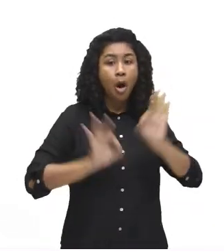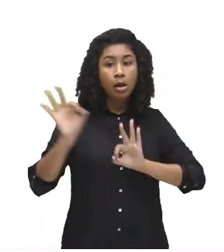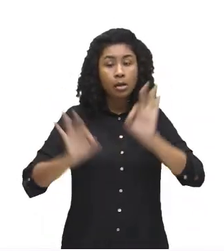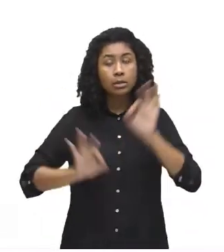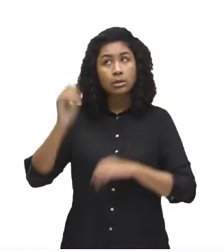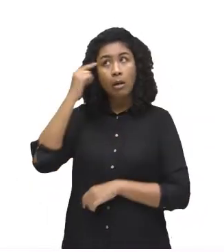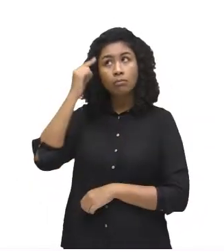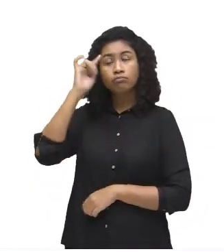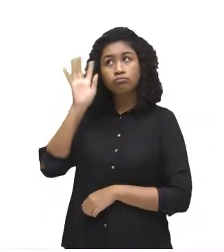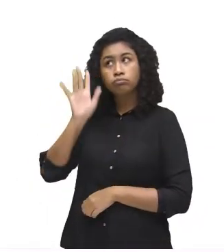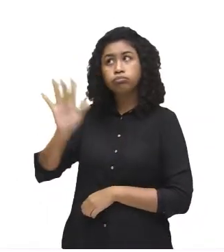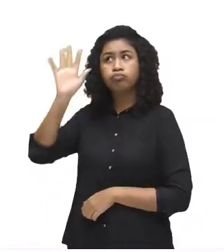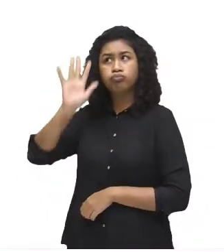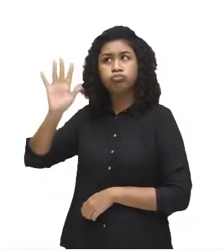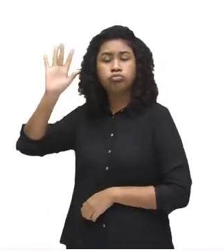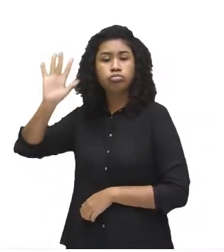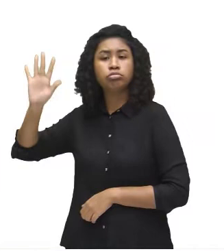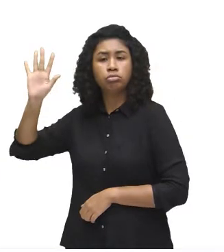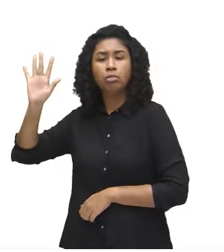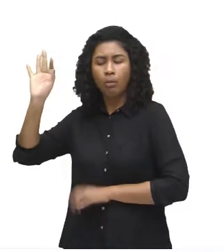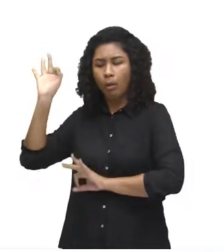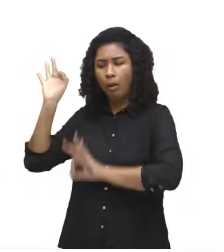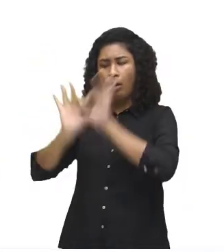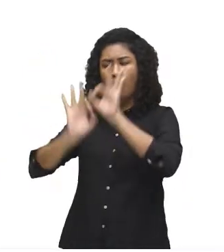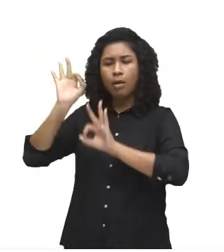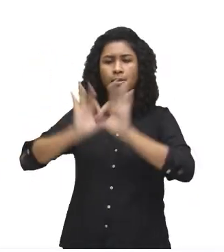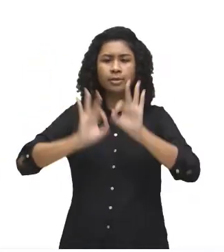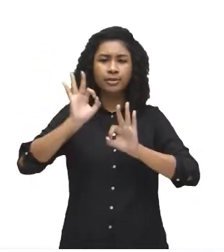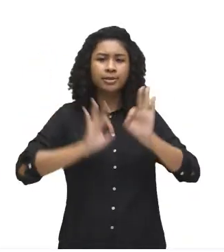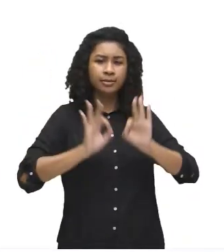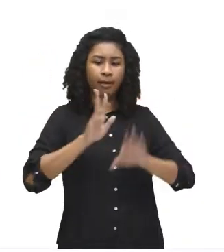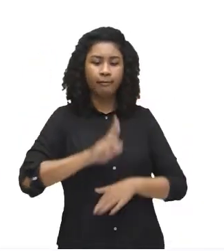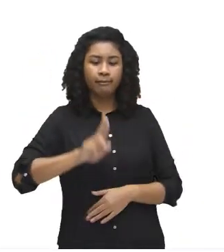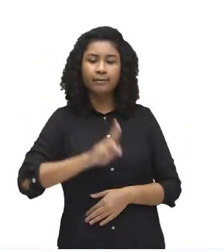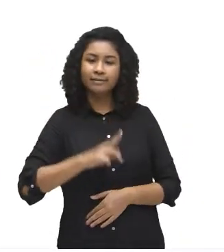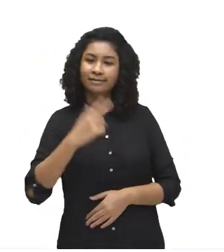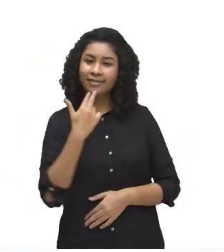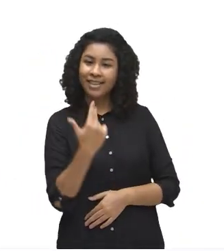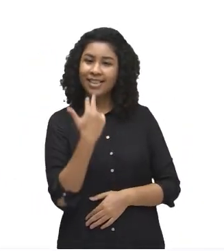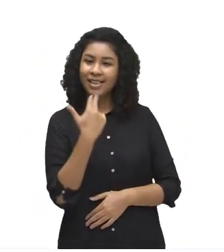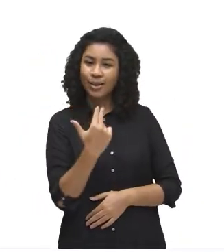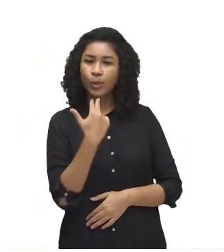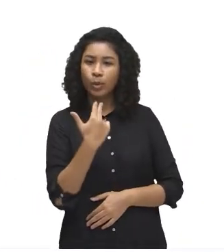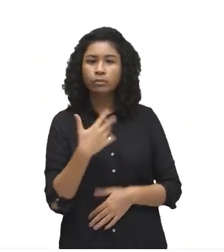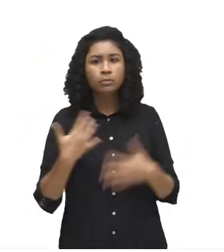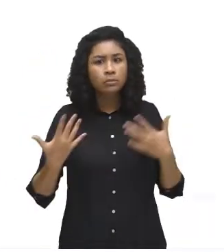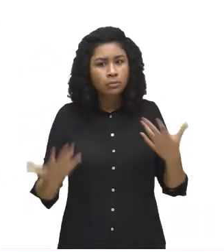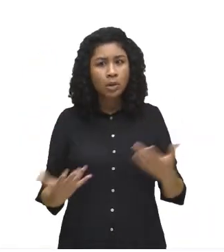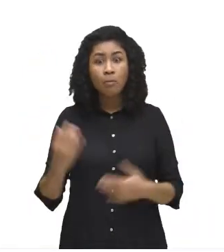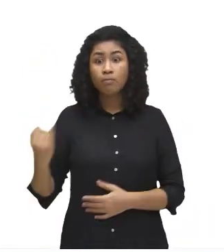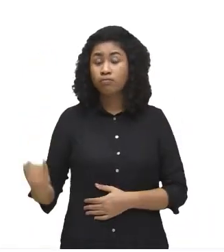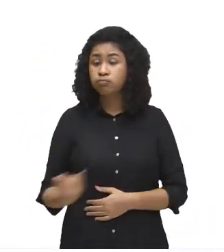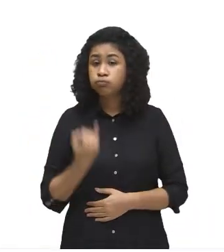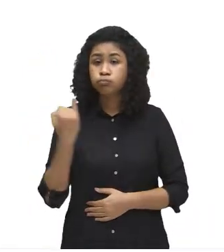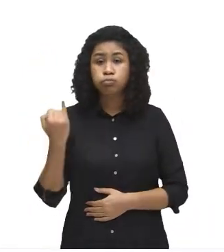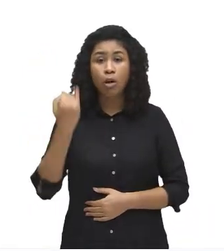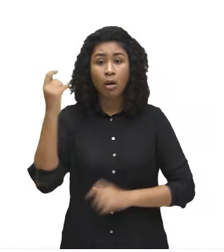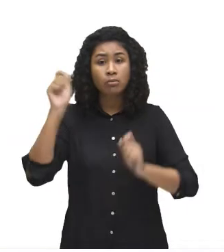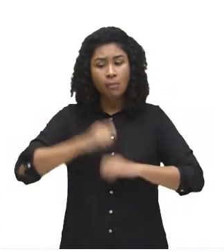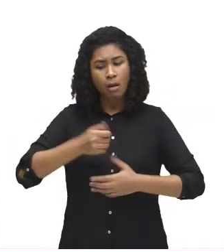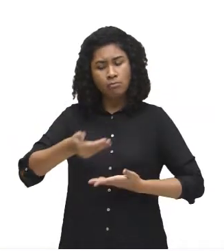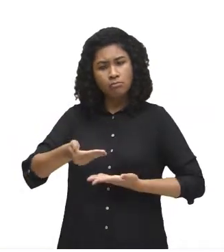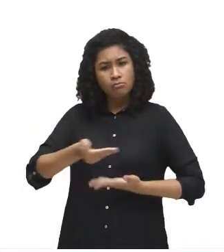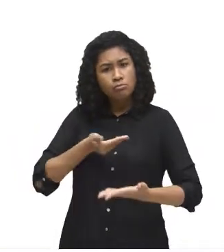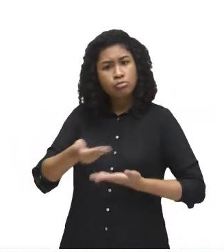próprio pensamento. Não é verdade? Então, a língua é o quê? É um elemento fundamental para a interação